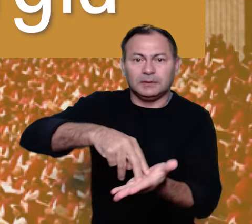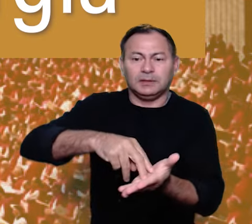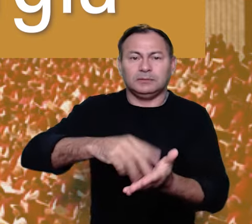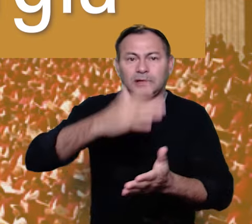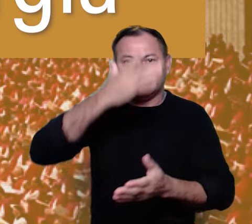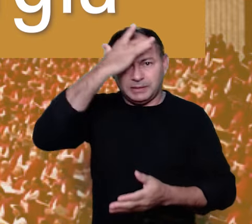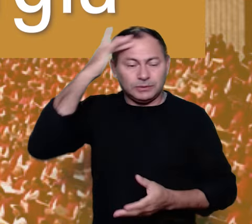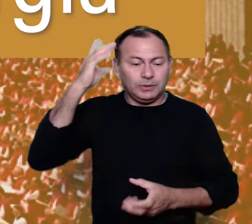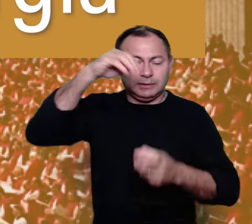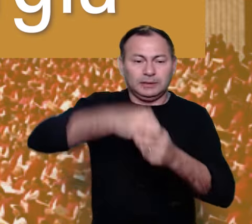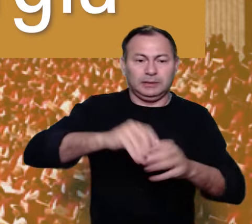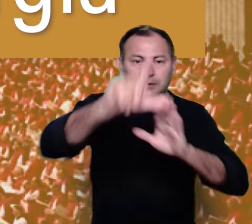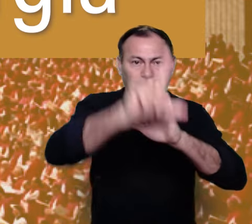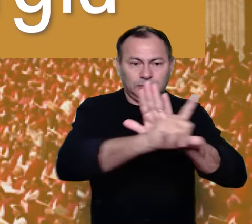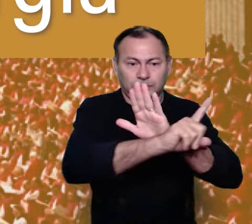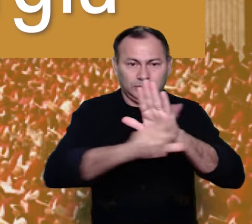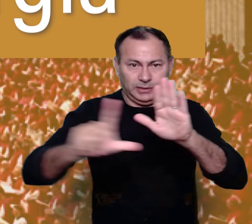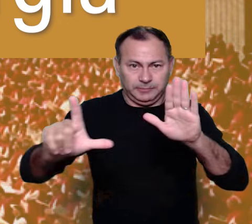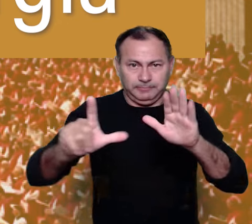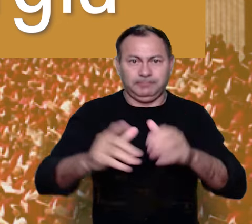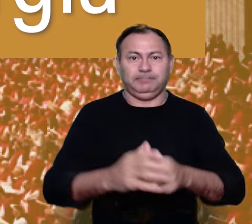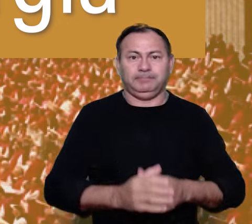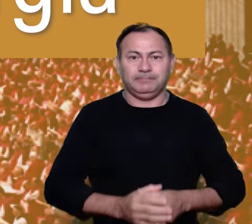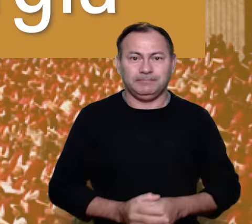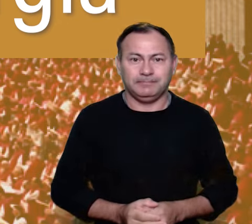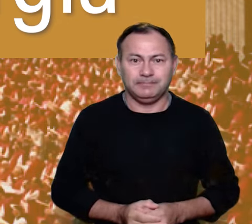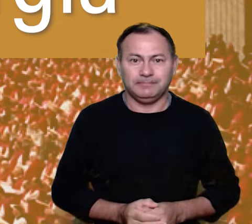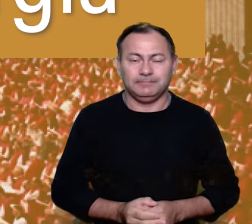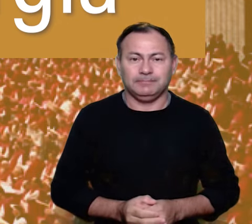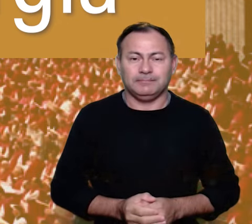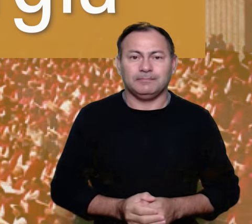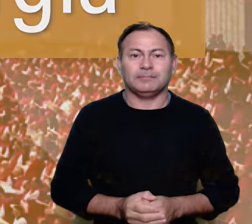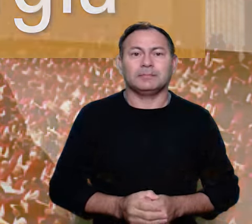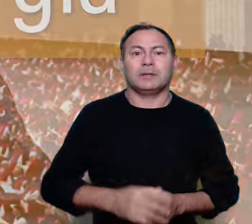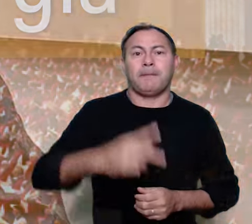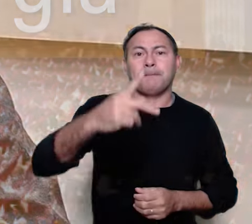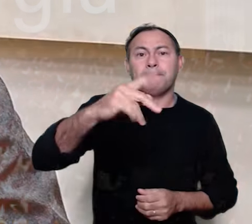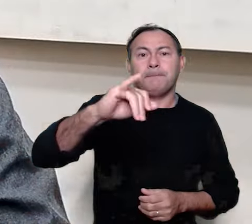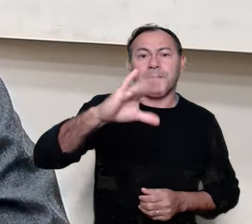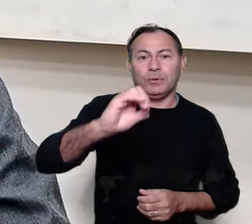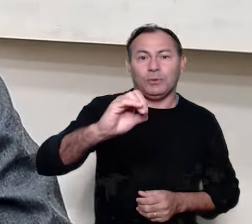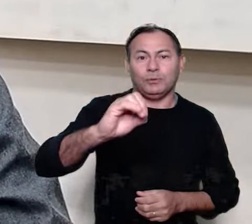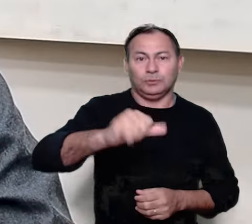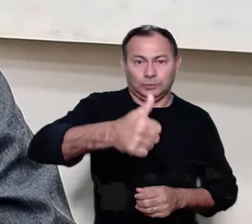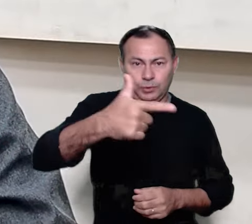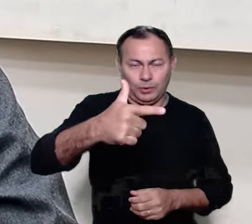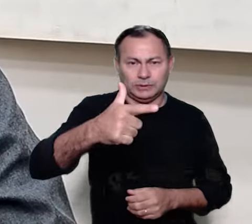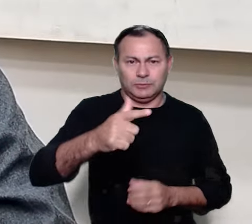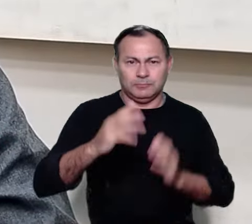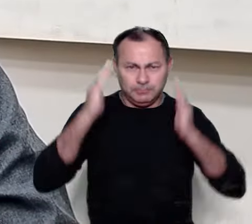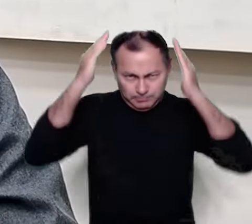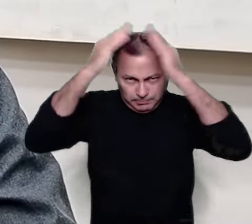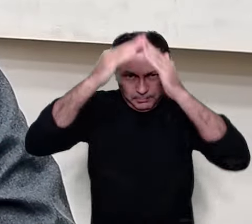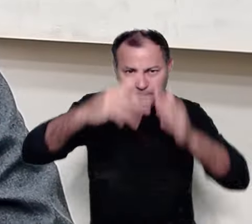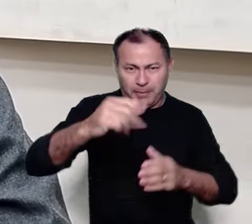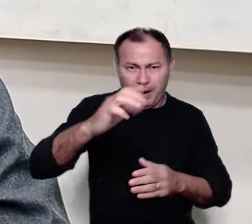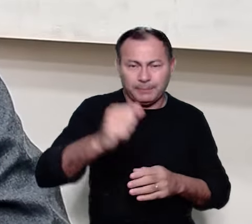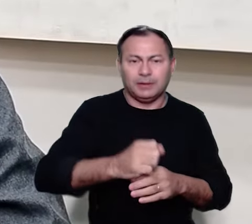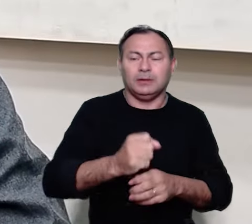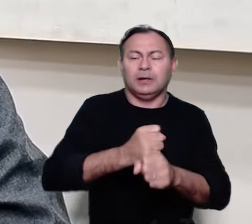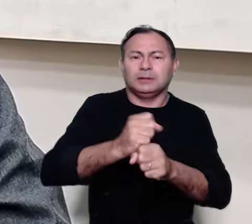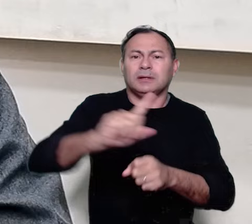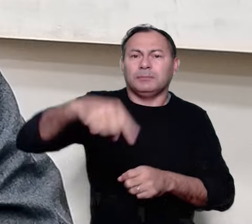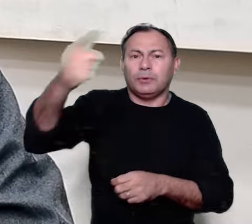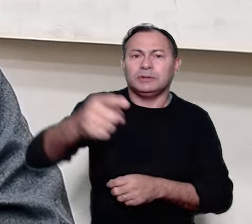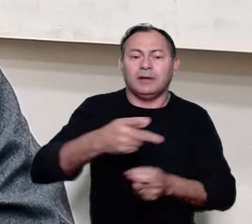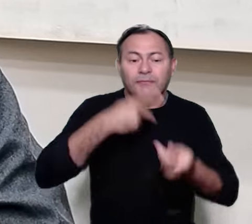fiéis na liturgia. Pio XII, anos mais tarde, destacou